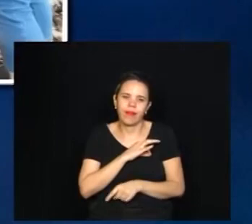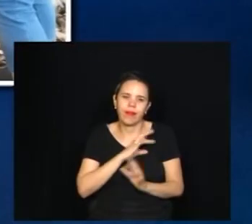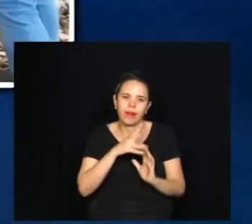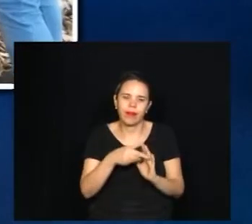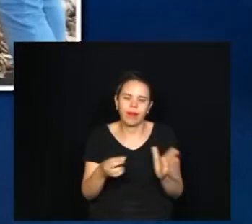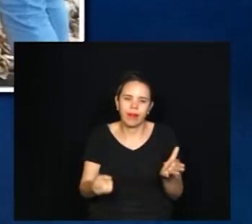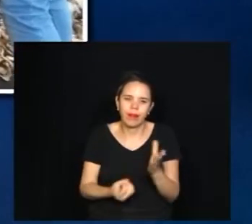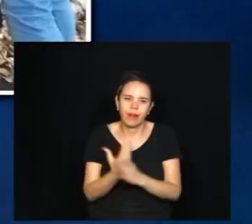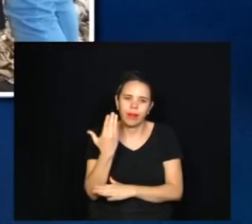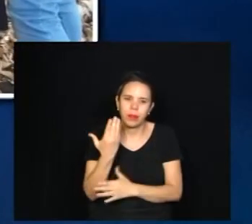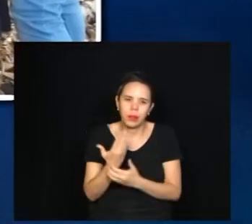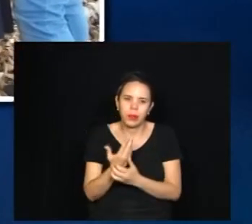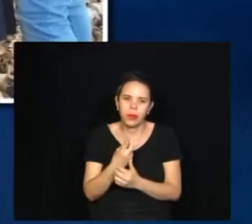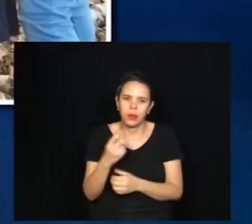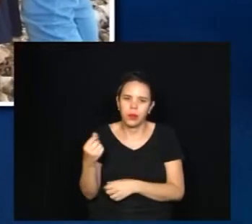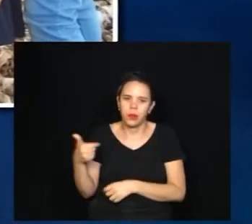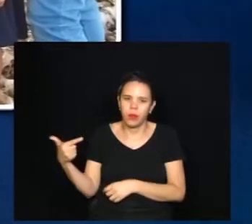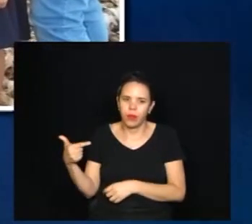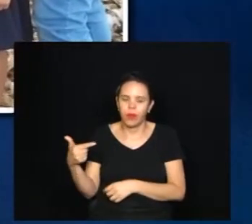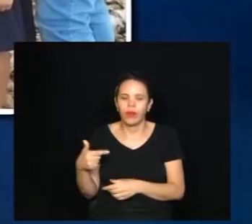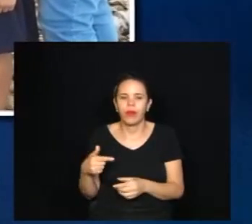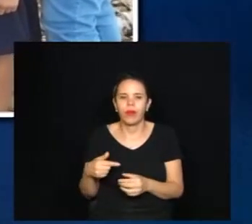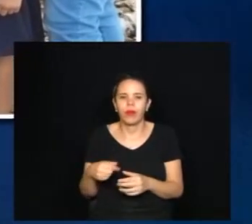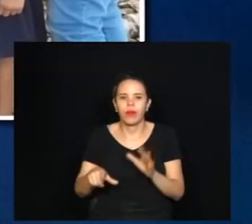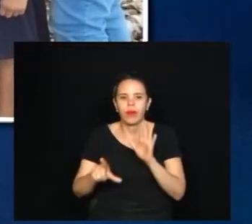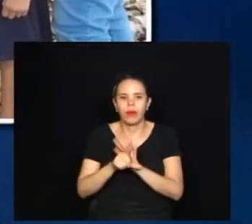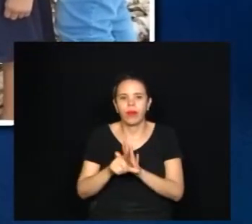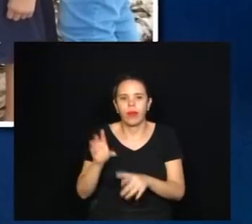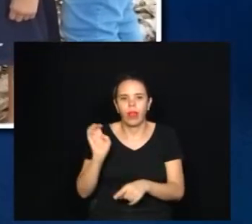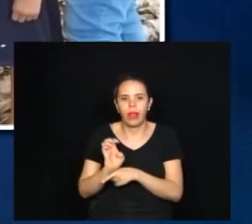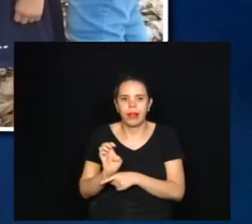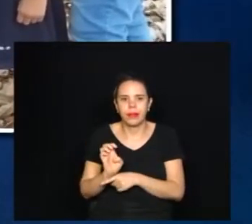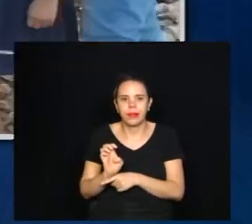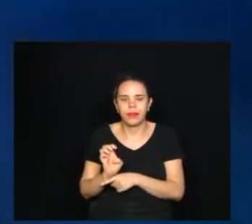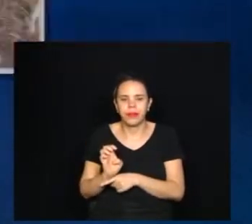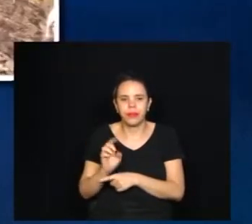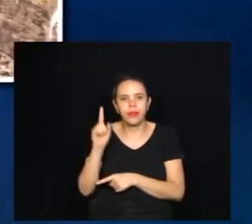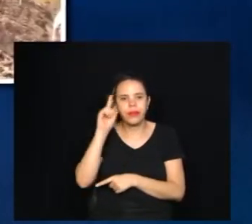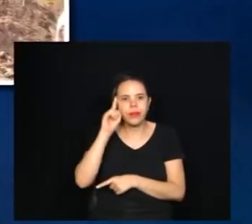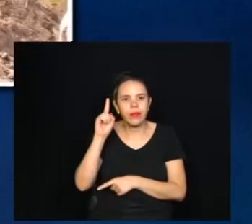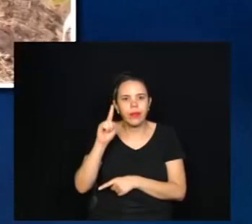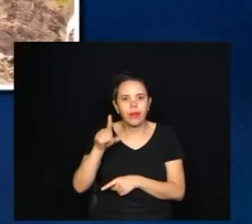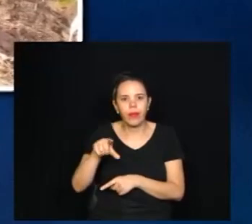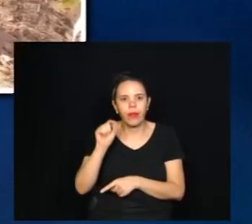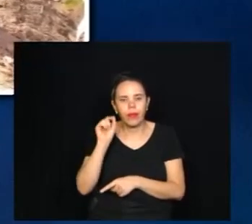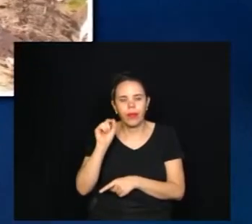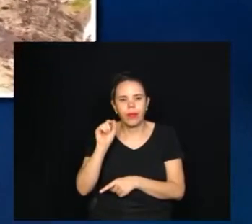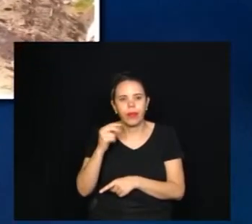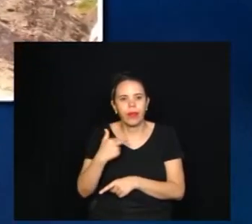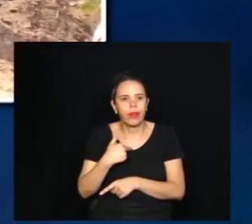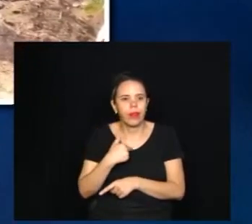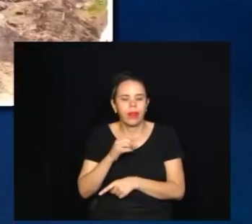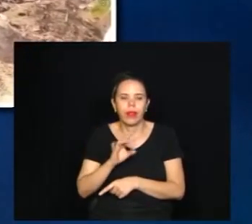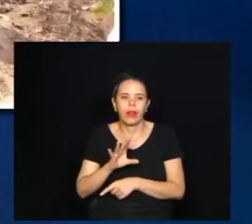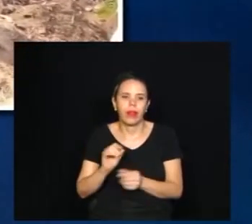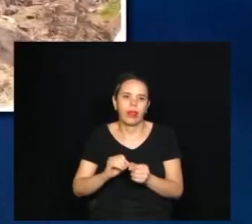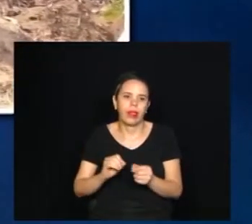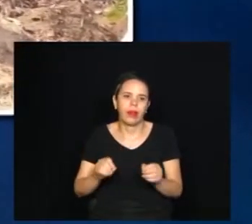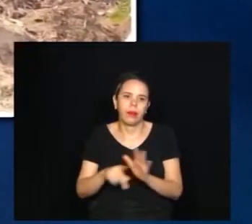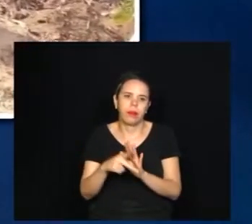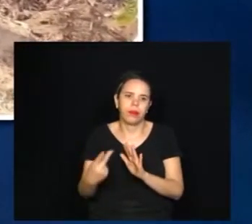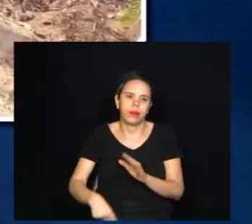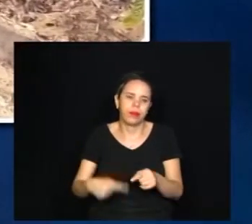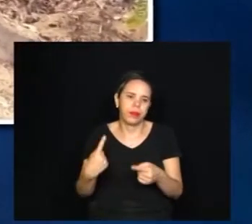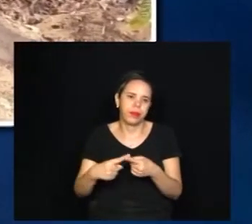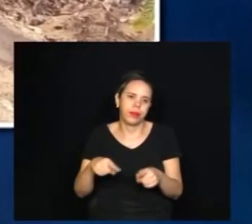foi instituído em 2012 por uma lei estadual e a data escolhida não poderia ser mais apropriada